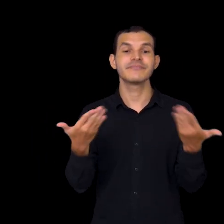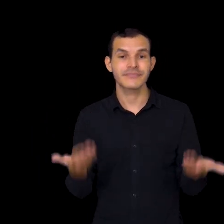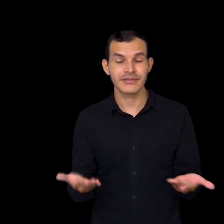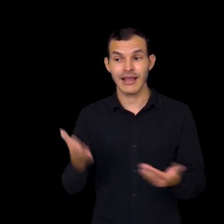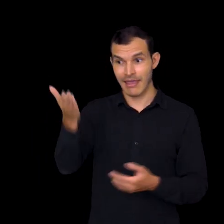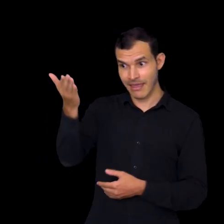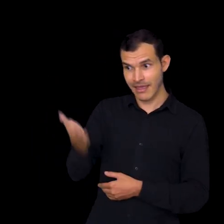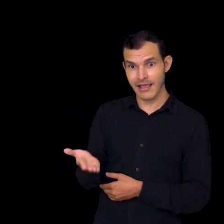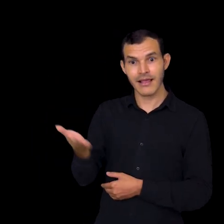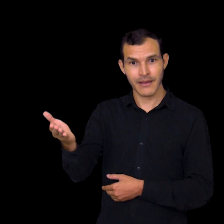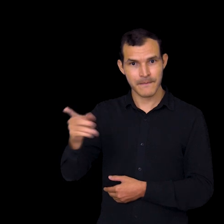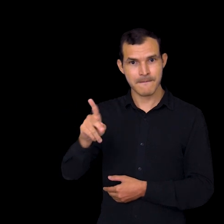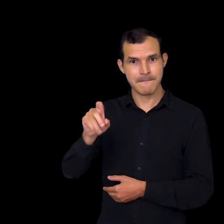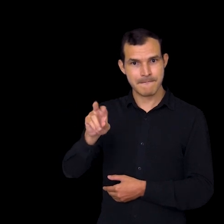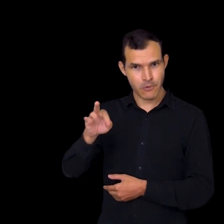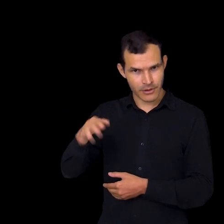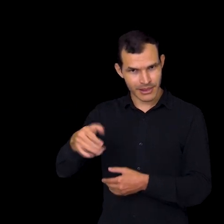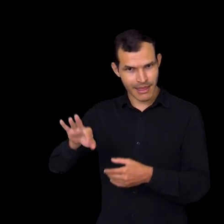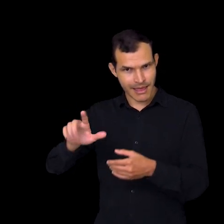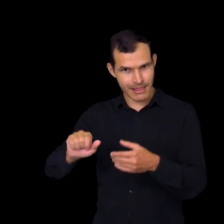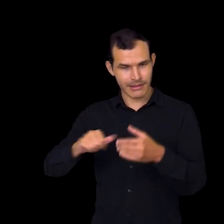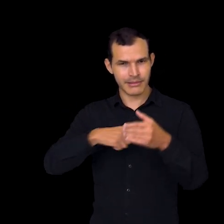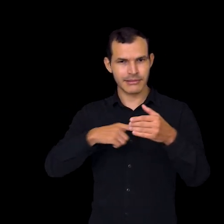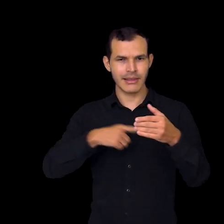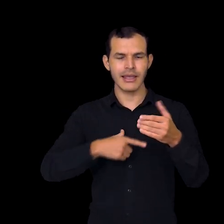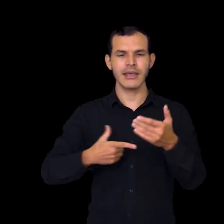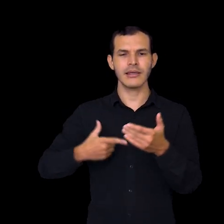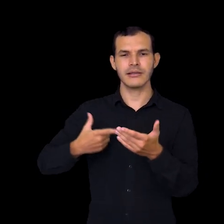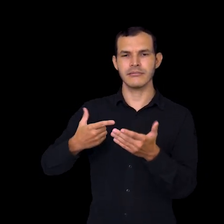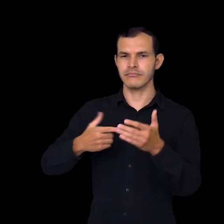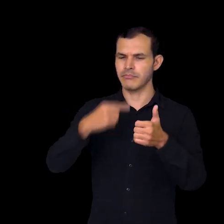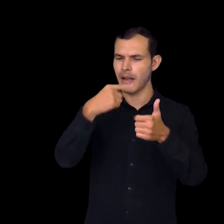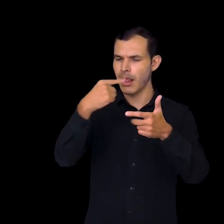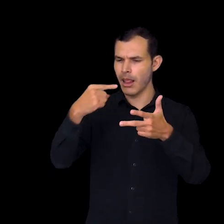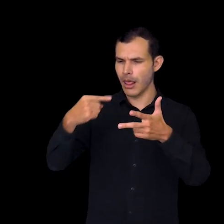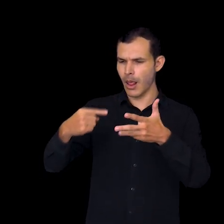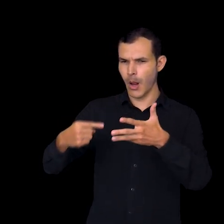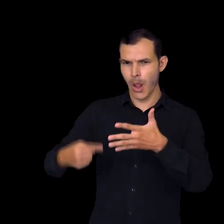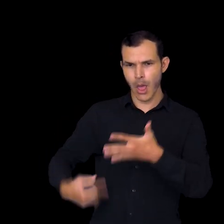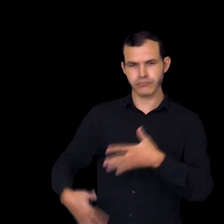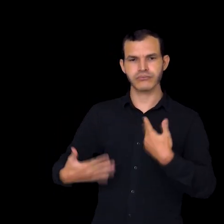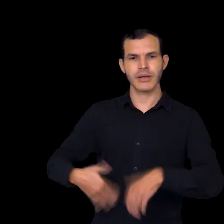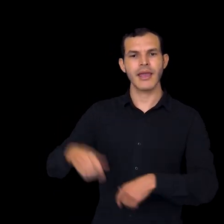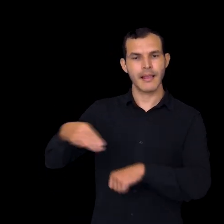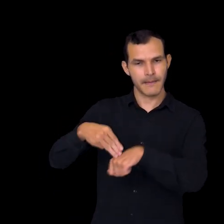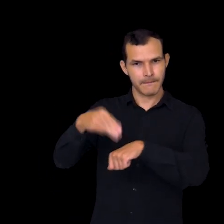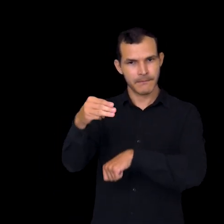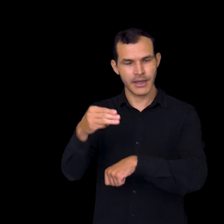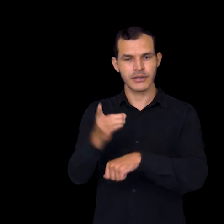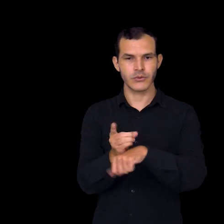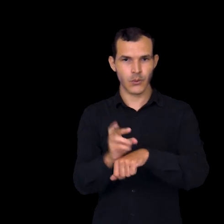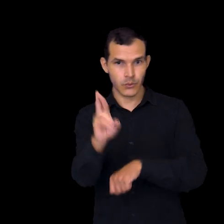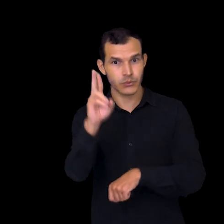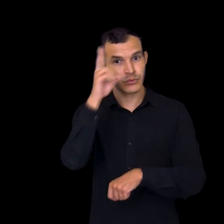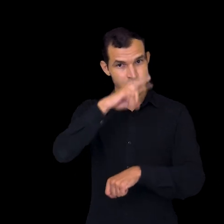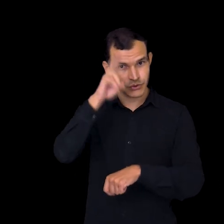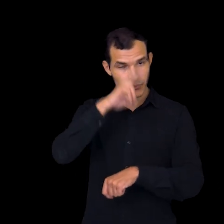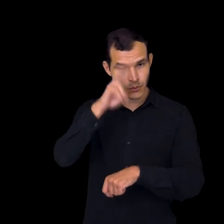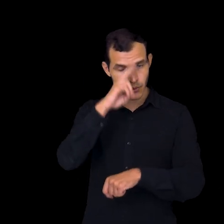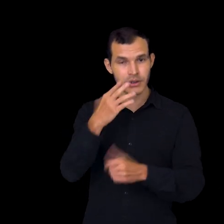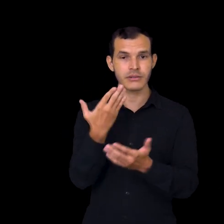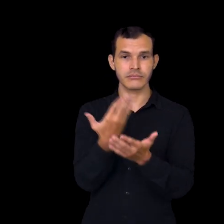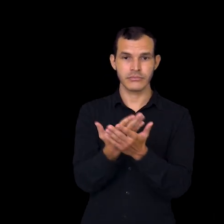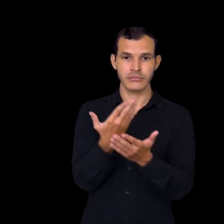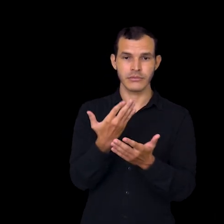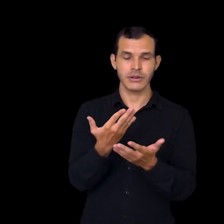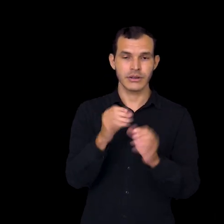Assis Portela tem um currículo gigantesco, mas eu vou resumir aqui. Mestre e doutor em História, docente do Departamento de História